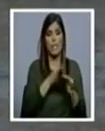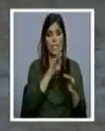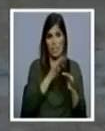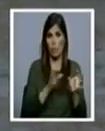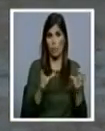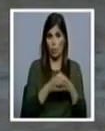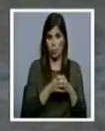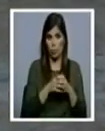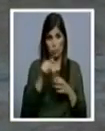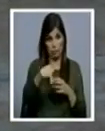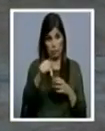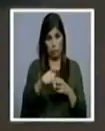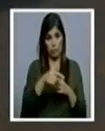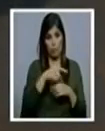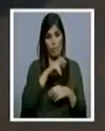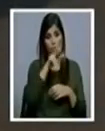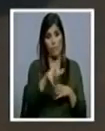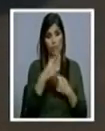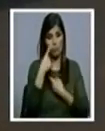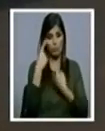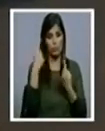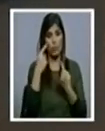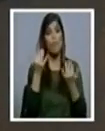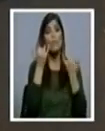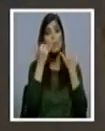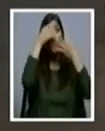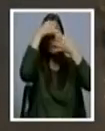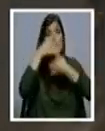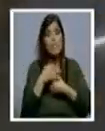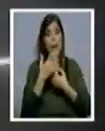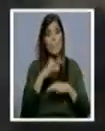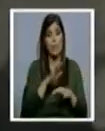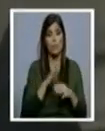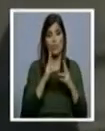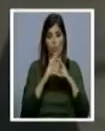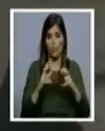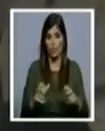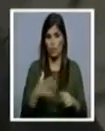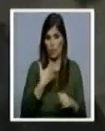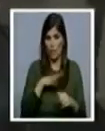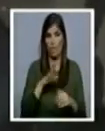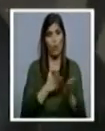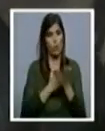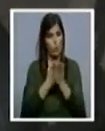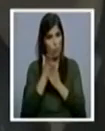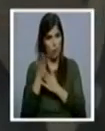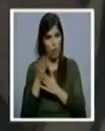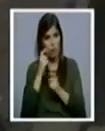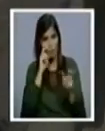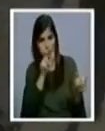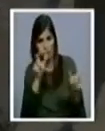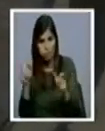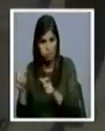setembro, o grupo do MARE fará a primeira divulgação de dados oficiais, mas os investigadores pretendem continuar